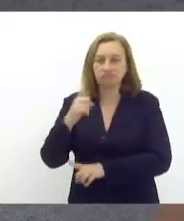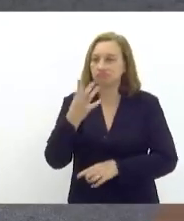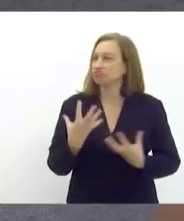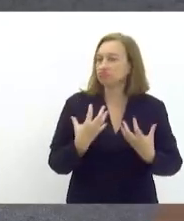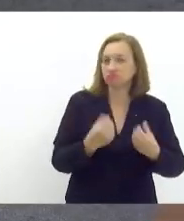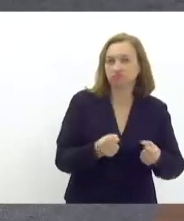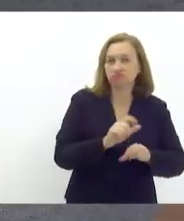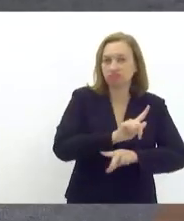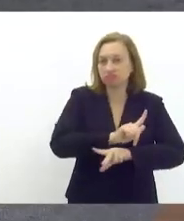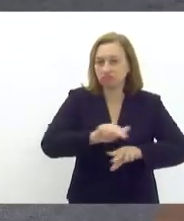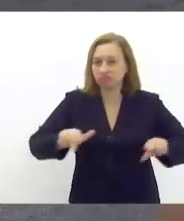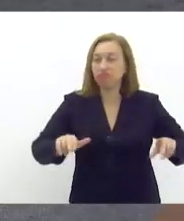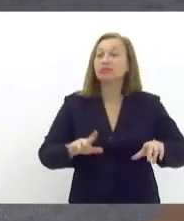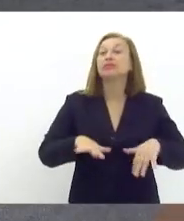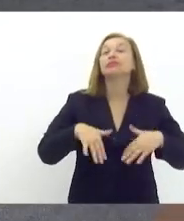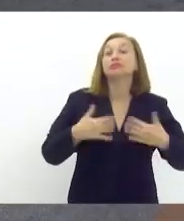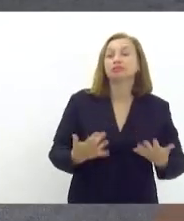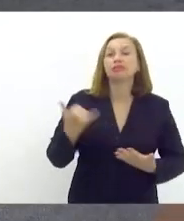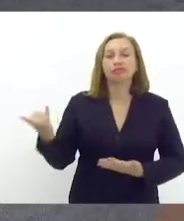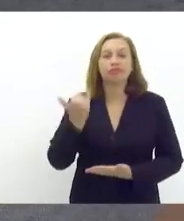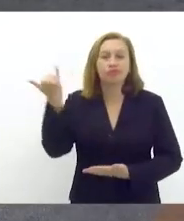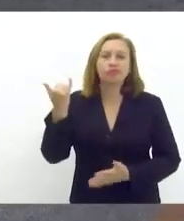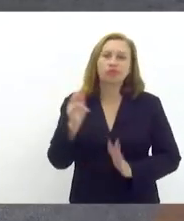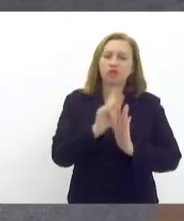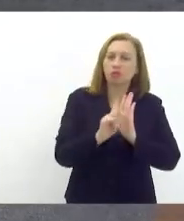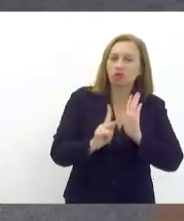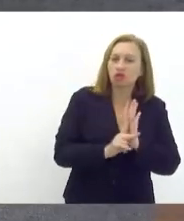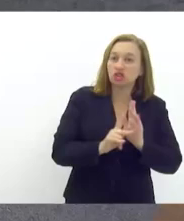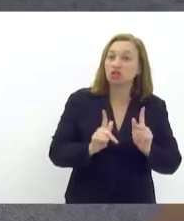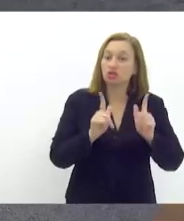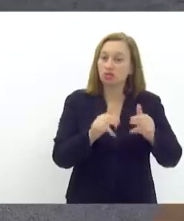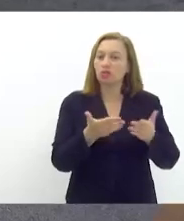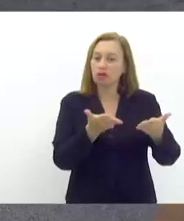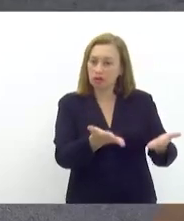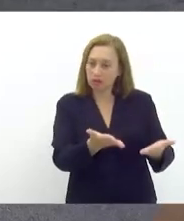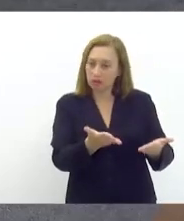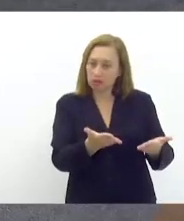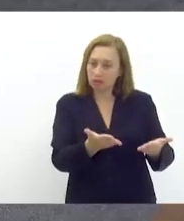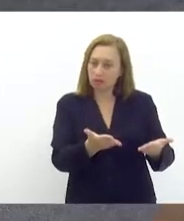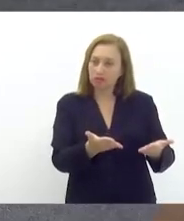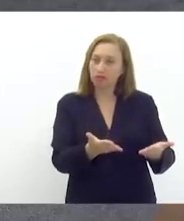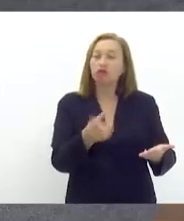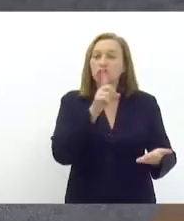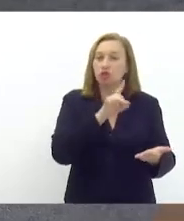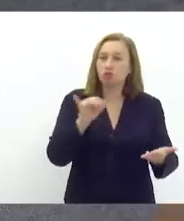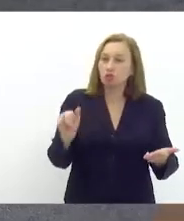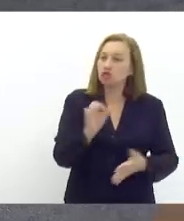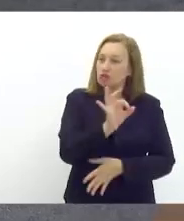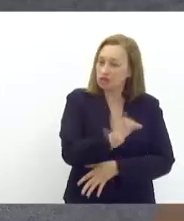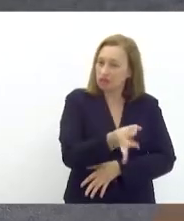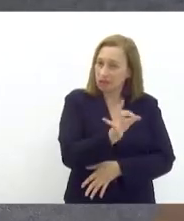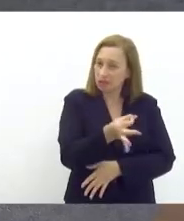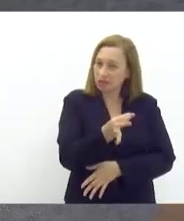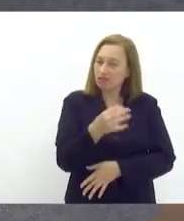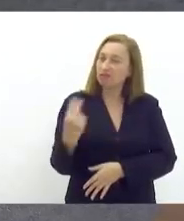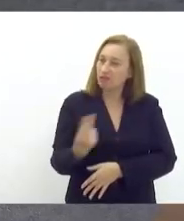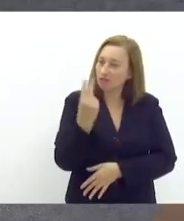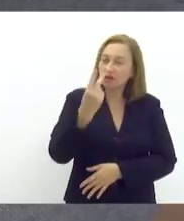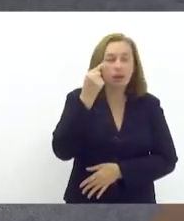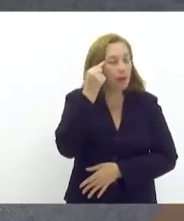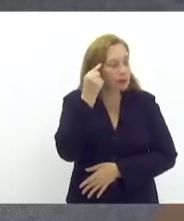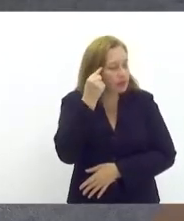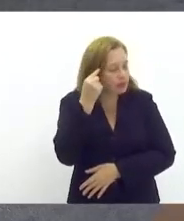diversidade daí a importância de um projeto como esse de vossa excelência que um dia seguramente vai servir para